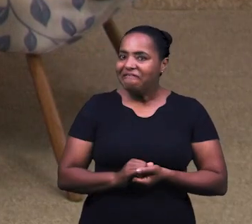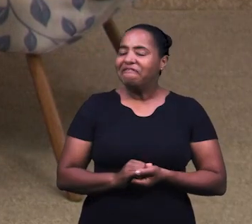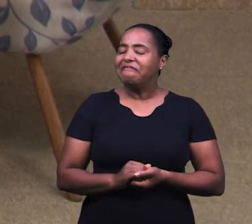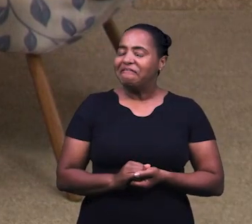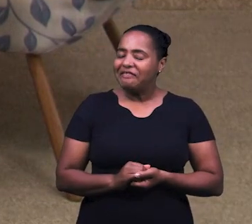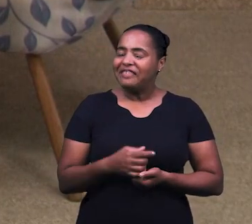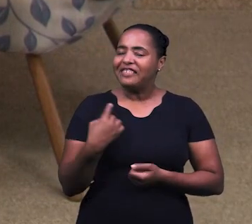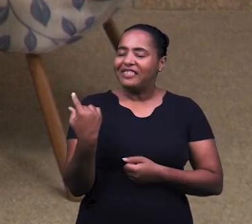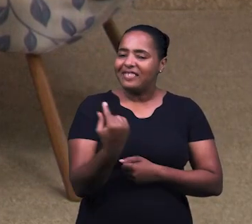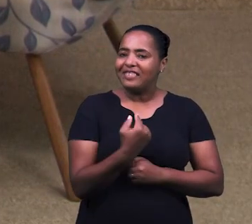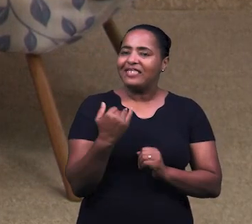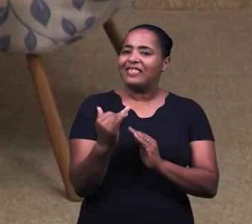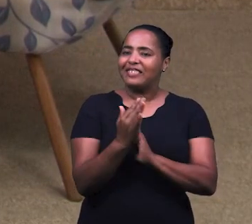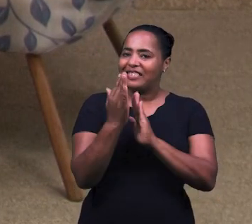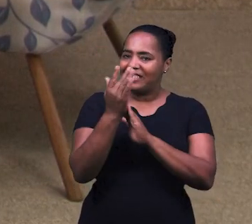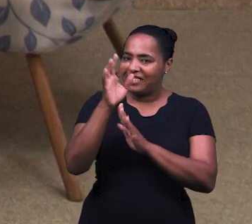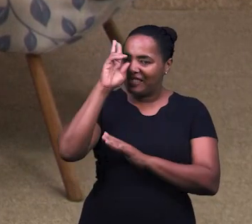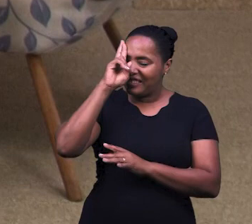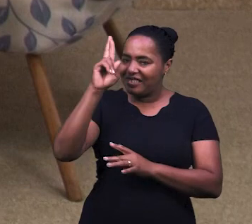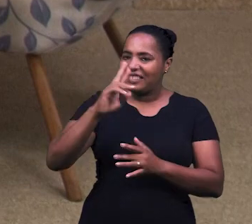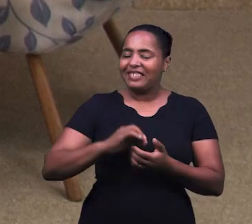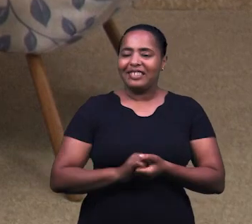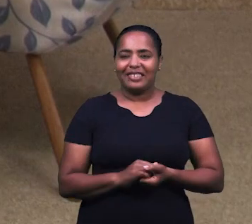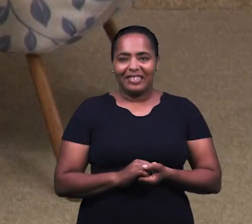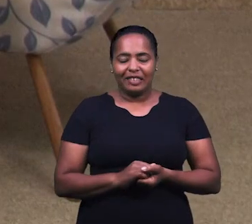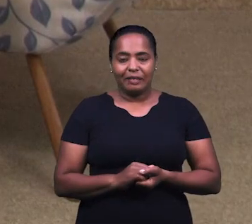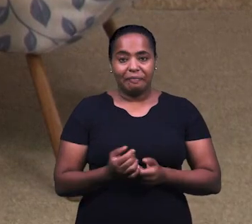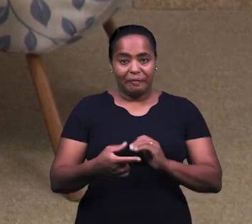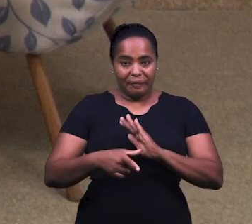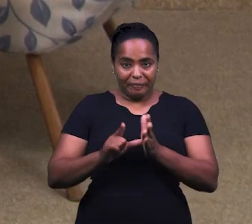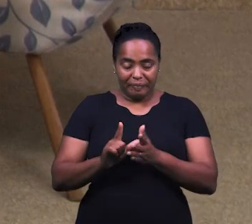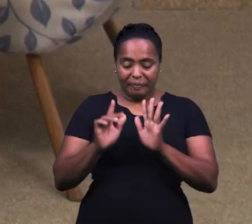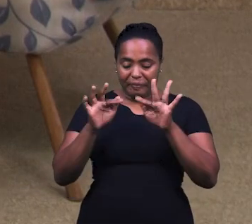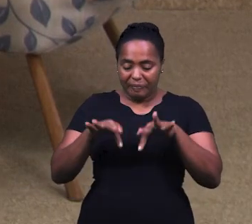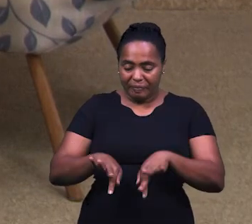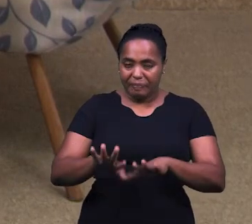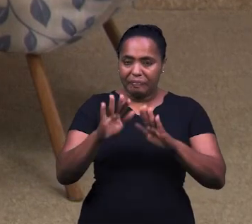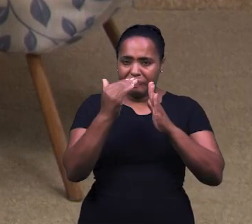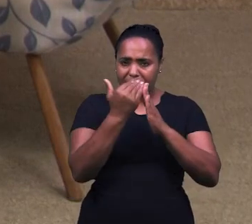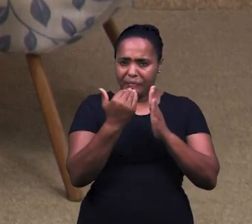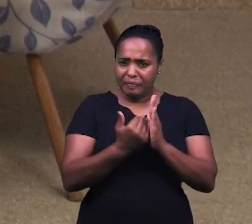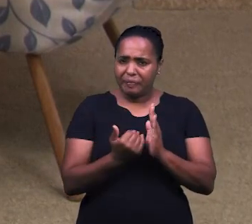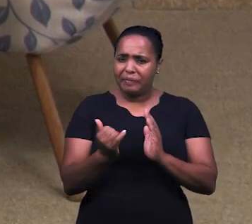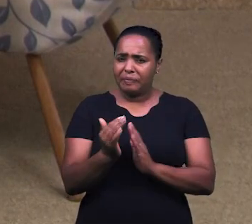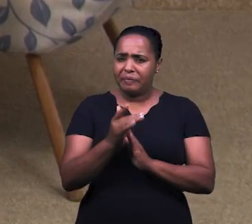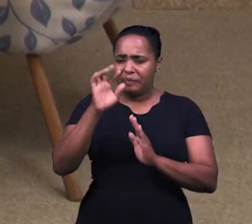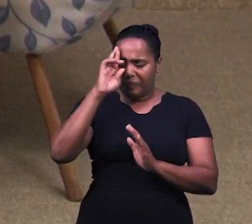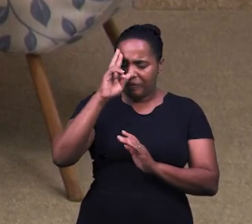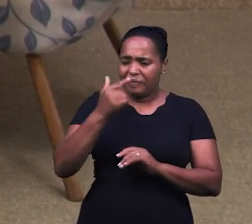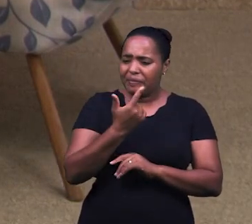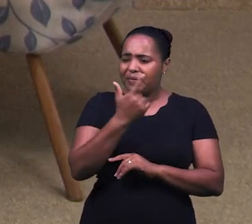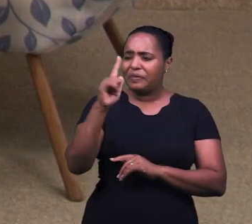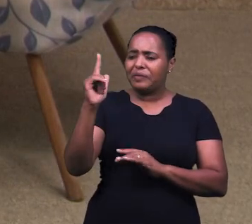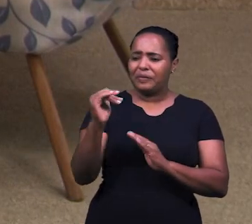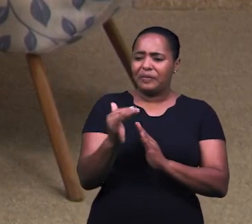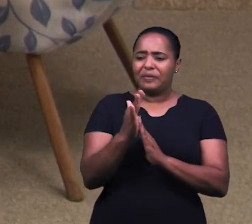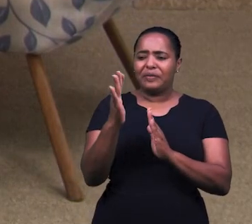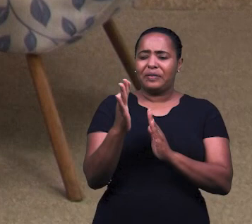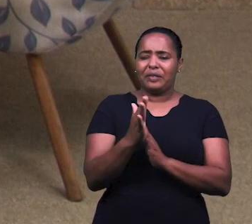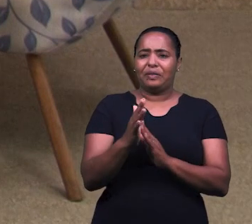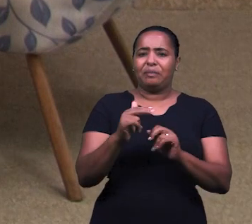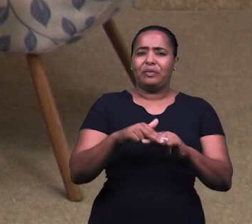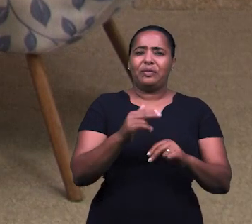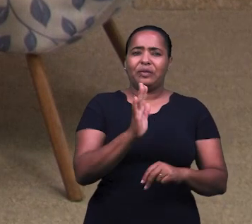Glória a Jesus. Nós louvamos ao Senhor por isso. Nós vamos, antes de terminar o programa, irmã Simone, vamos louvar ao Senhor com mais um hino